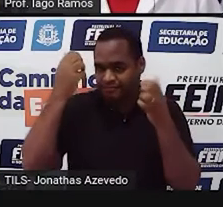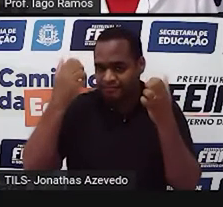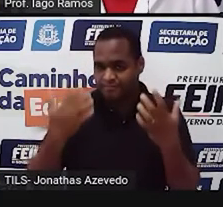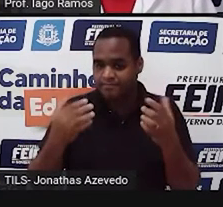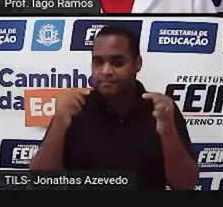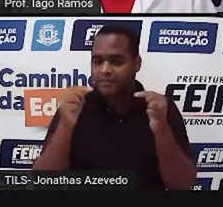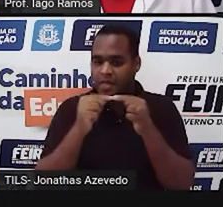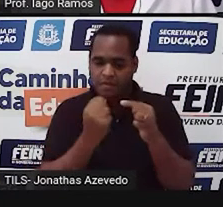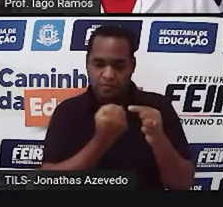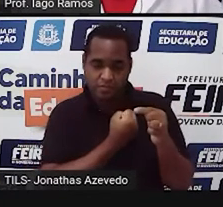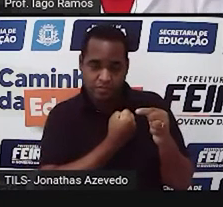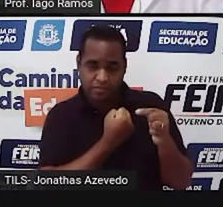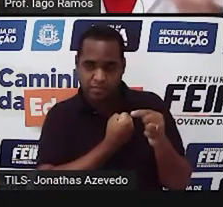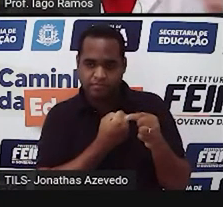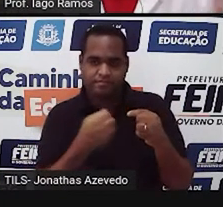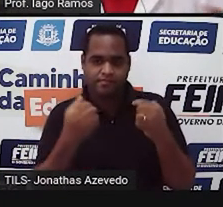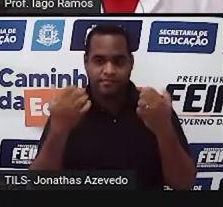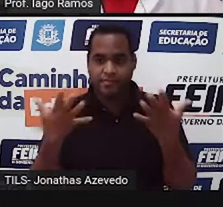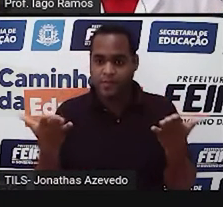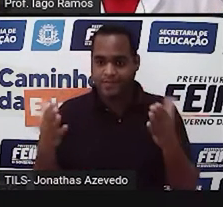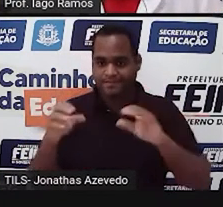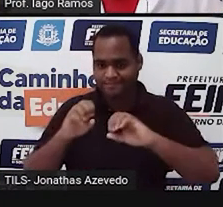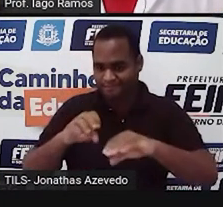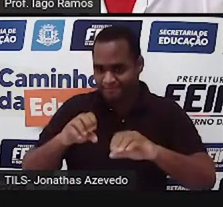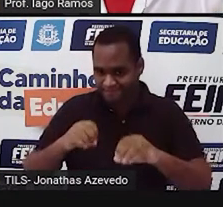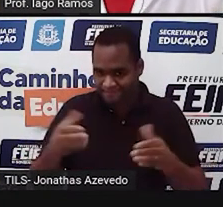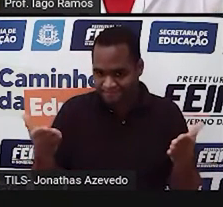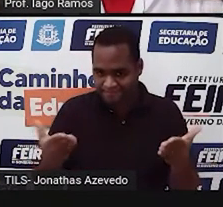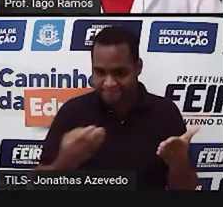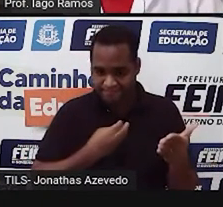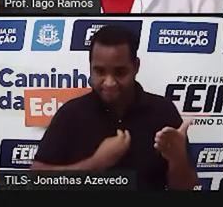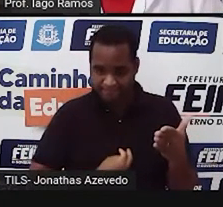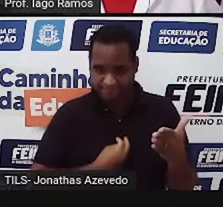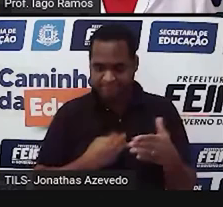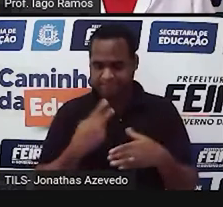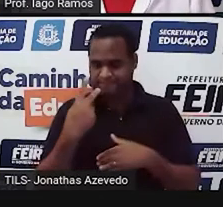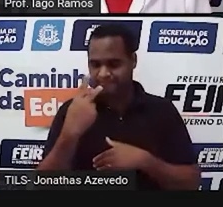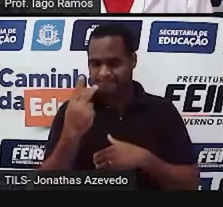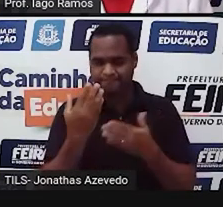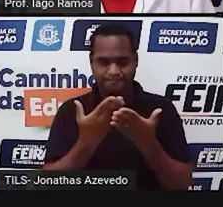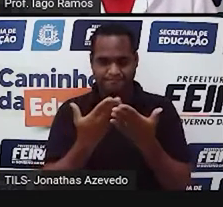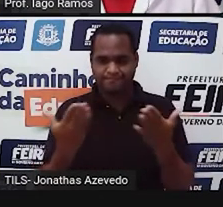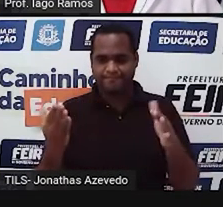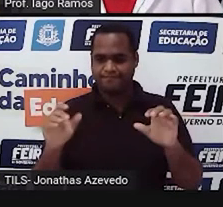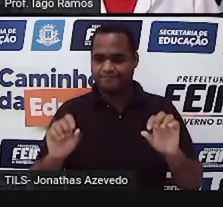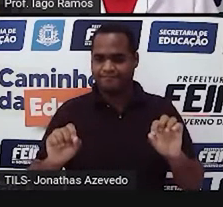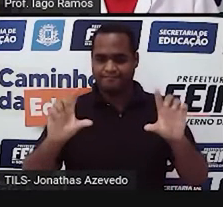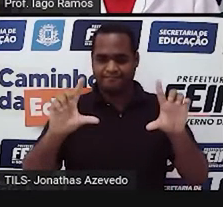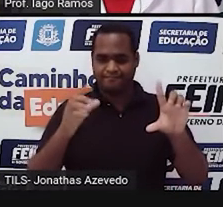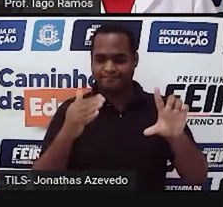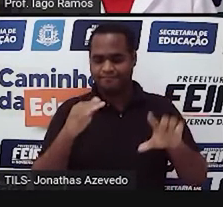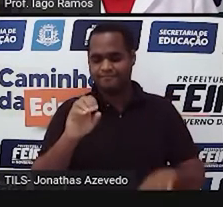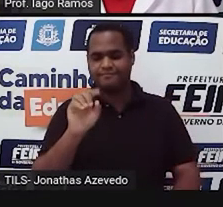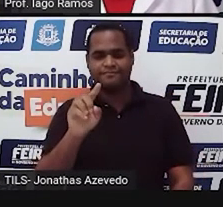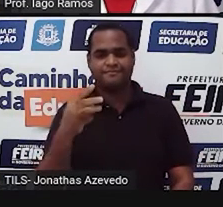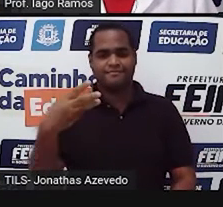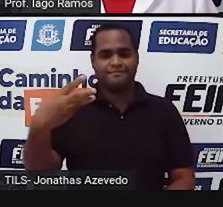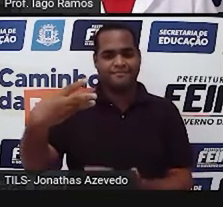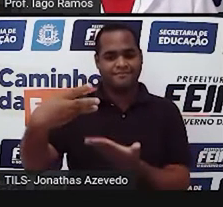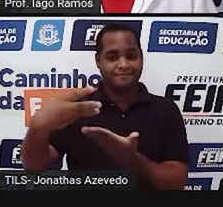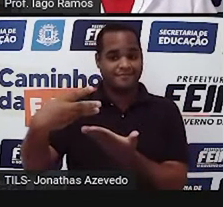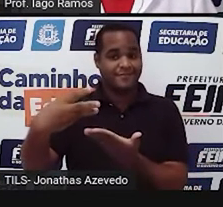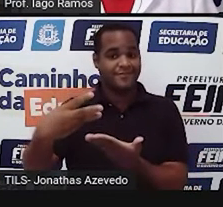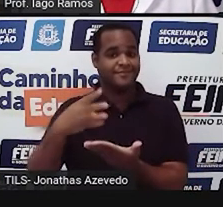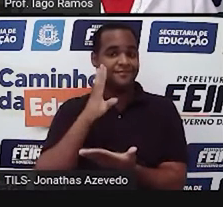através de um número tá então essa aula aqui agora ó está aí para você no canal 10.3